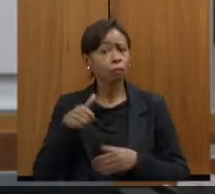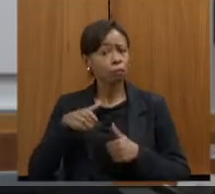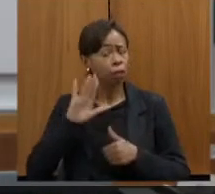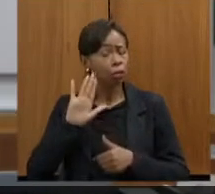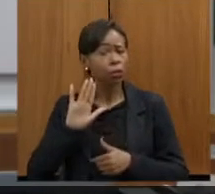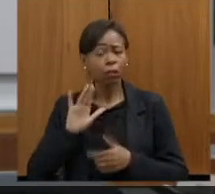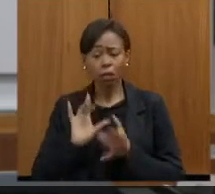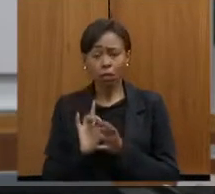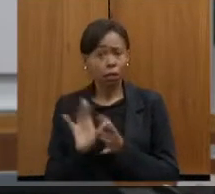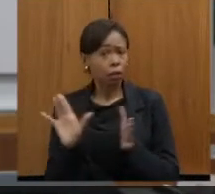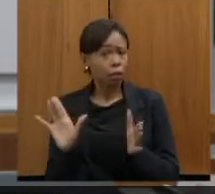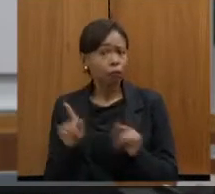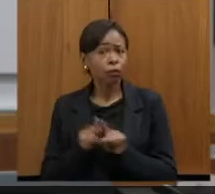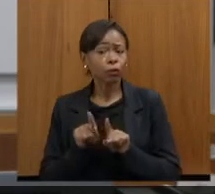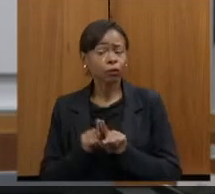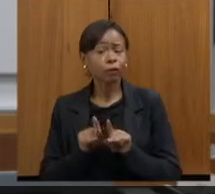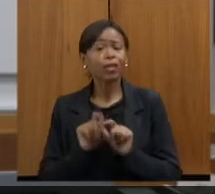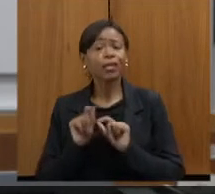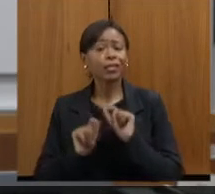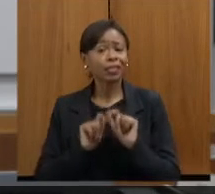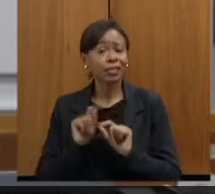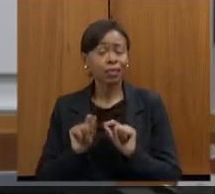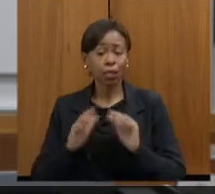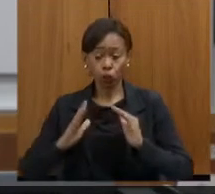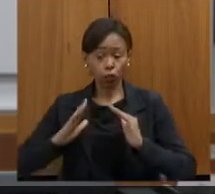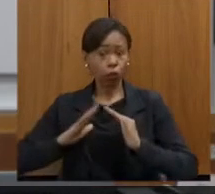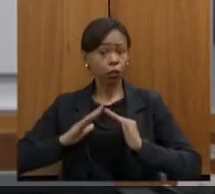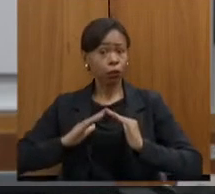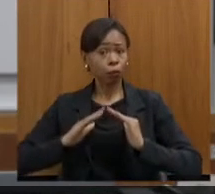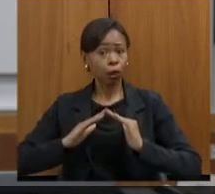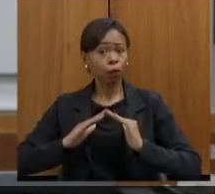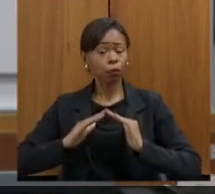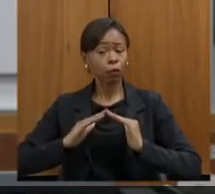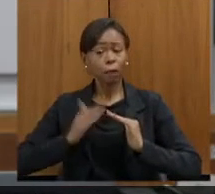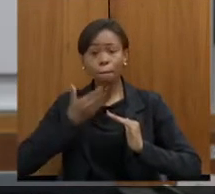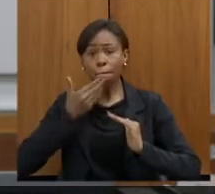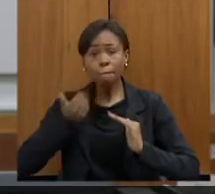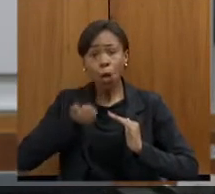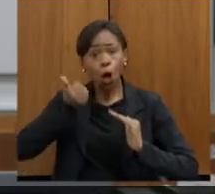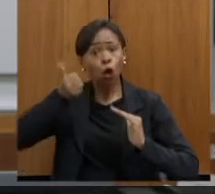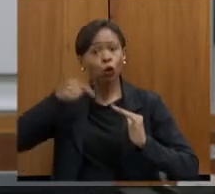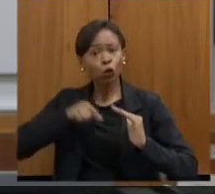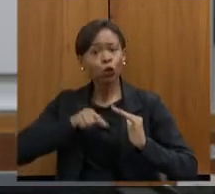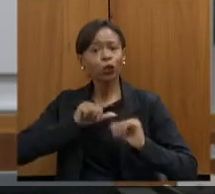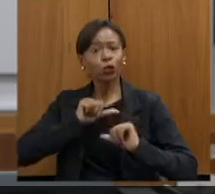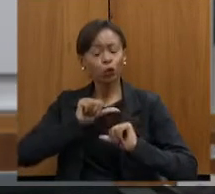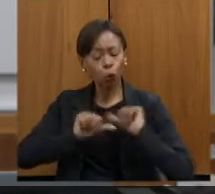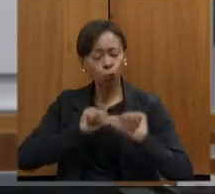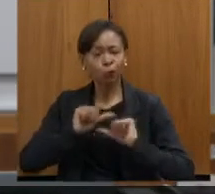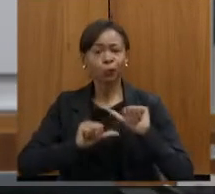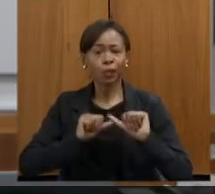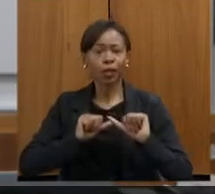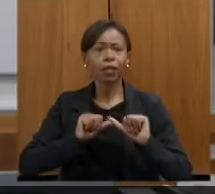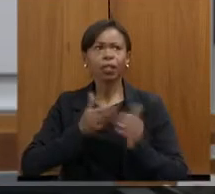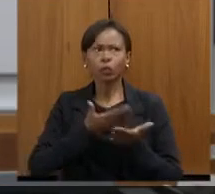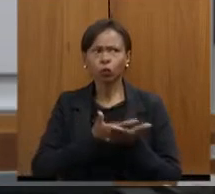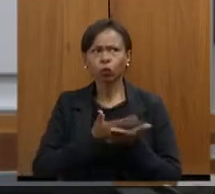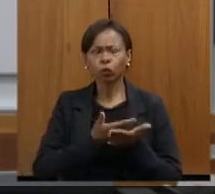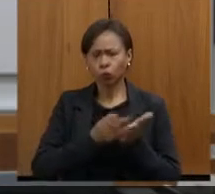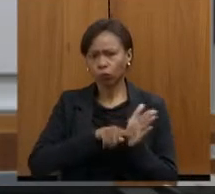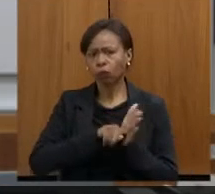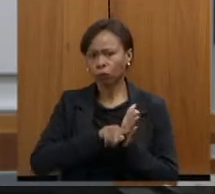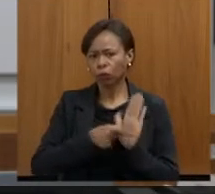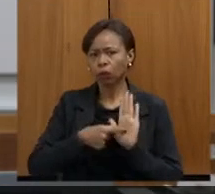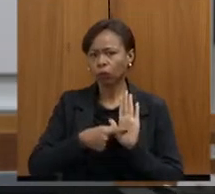mesmo de melhoria dos seus imóveis. Existem estudos que comprovam que os imóveis, quando são